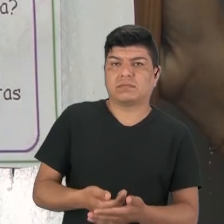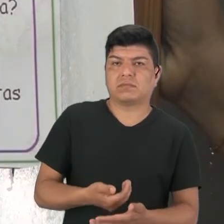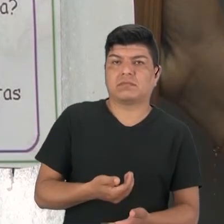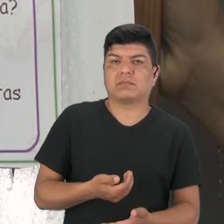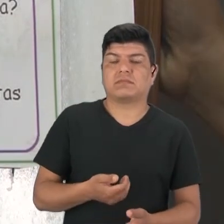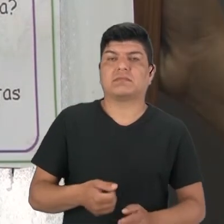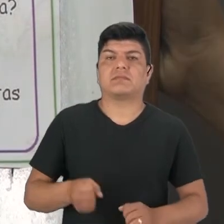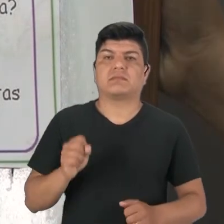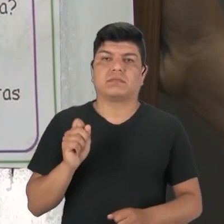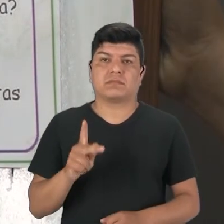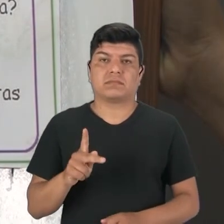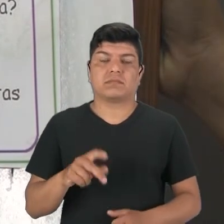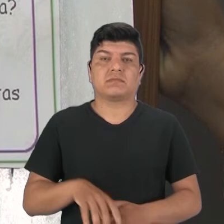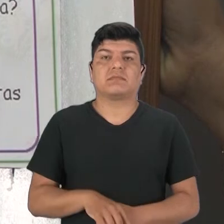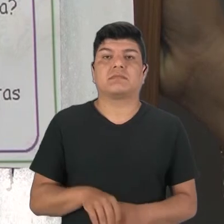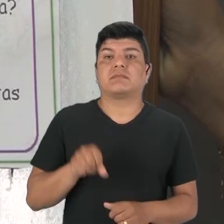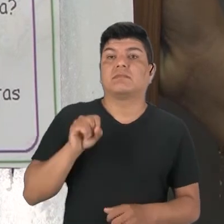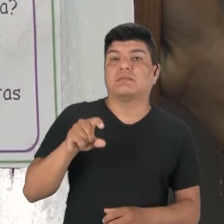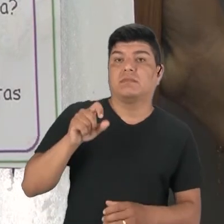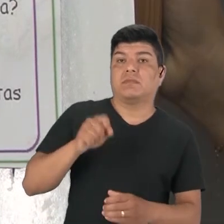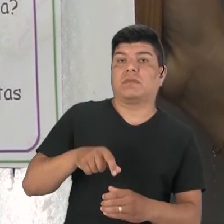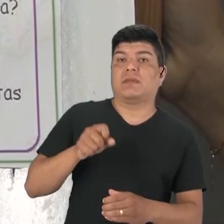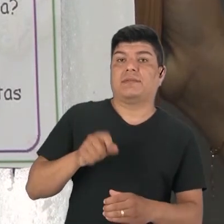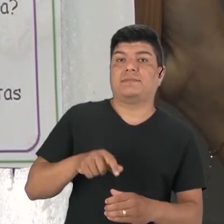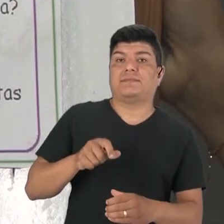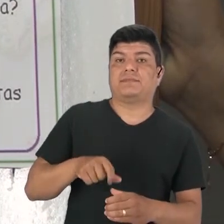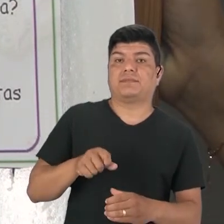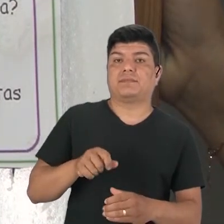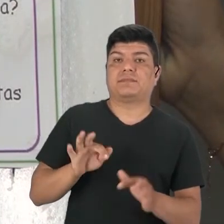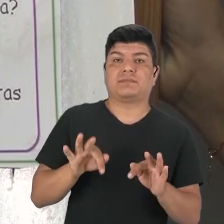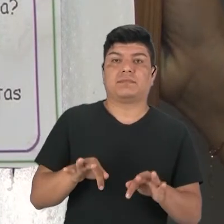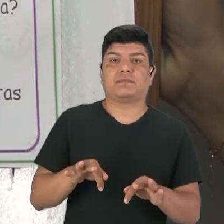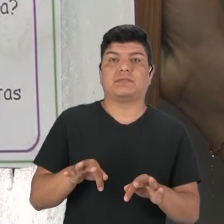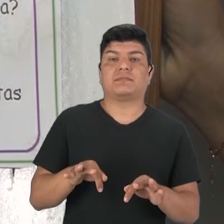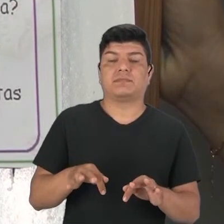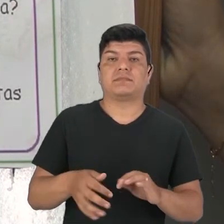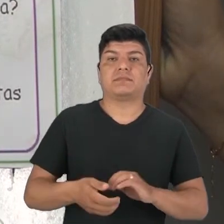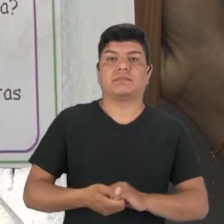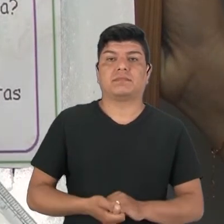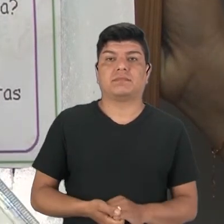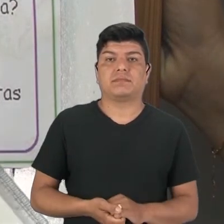abacateiros, ok? E se plantarmos, a última questão,